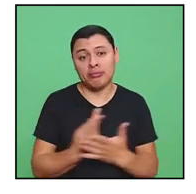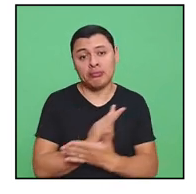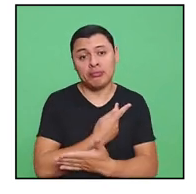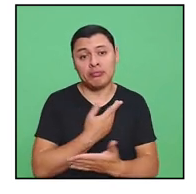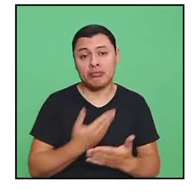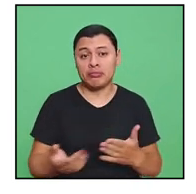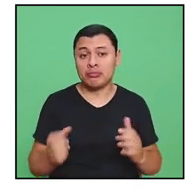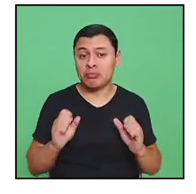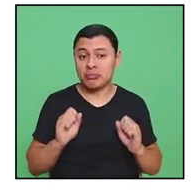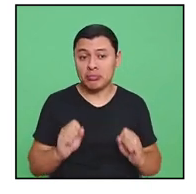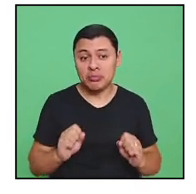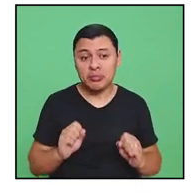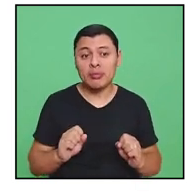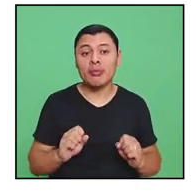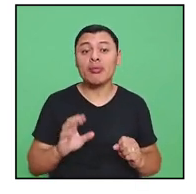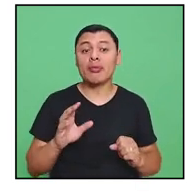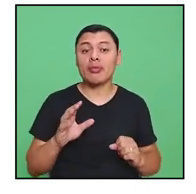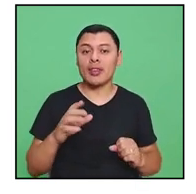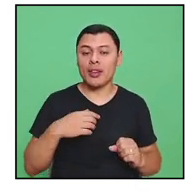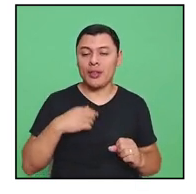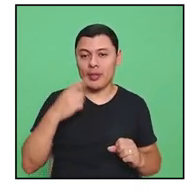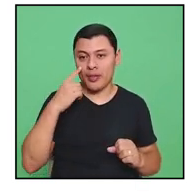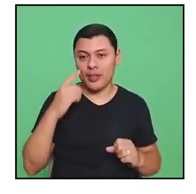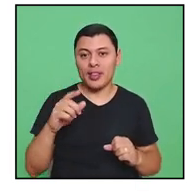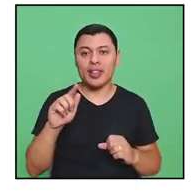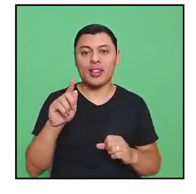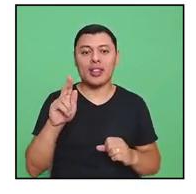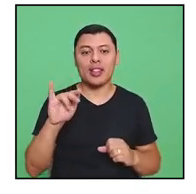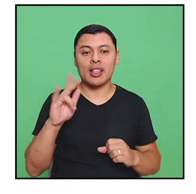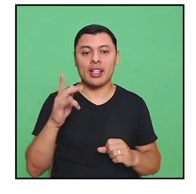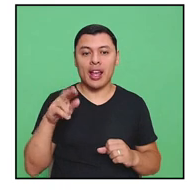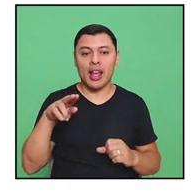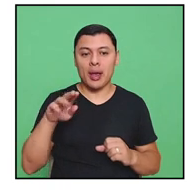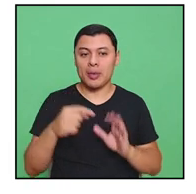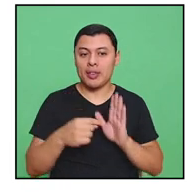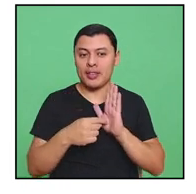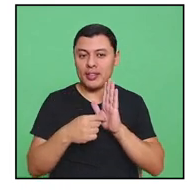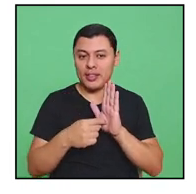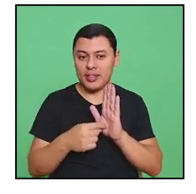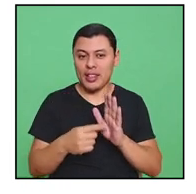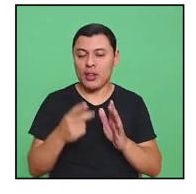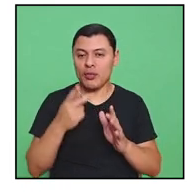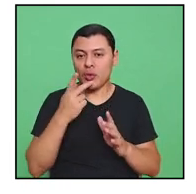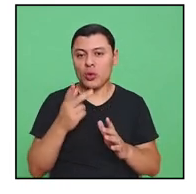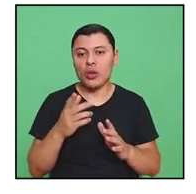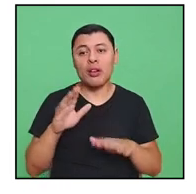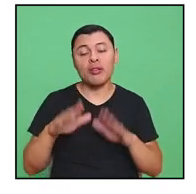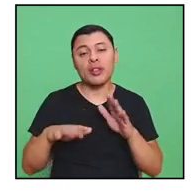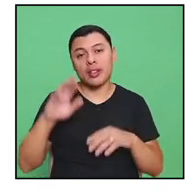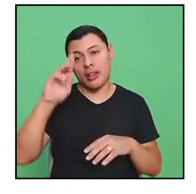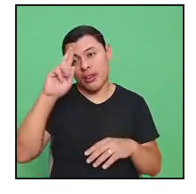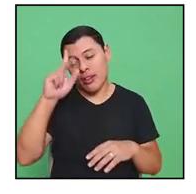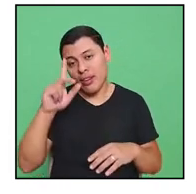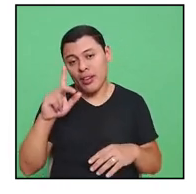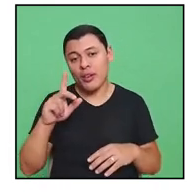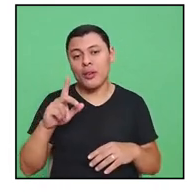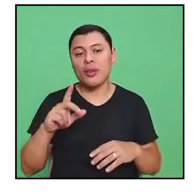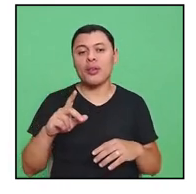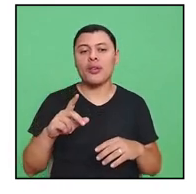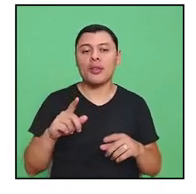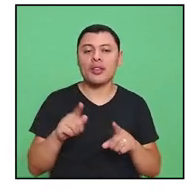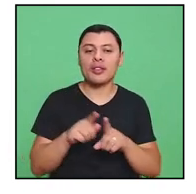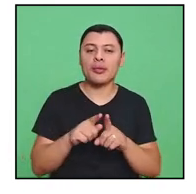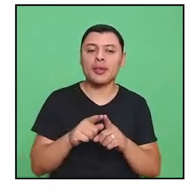exposição do Guilherme, que fala sobre disfuncionalidade, erros e desvios